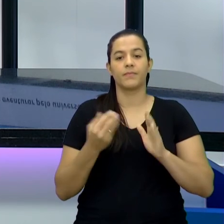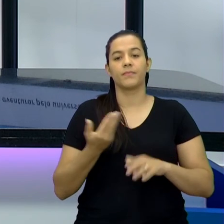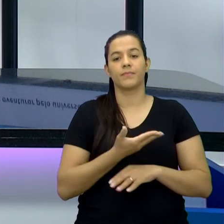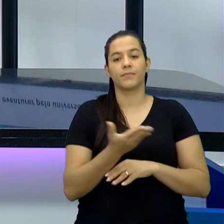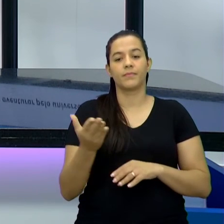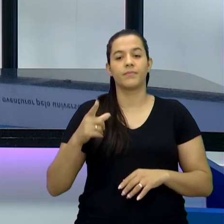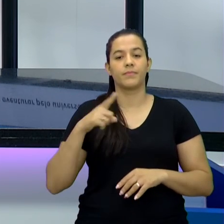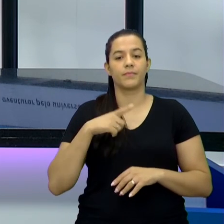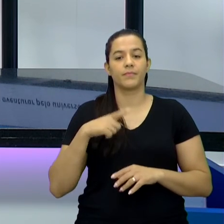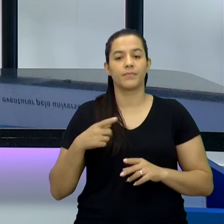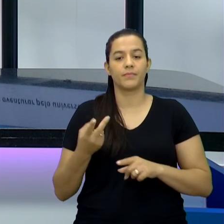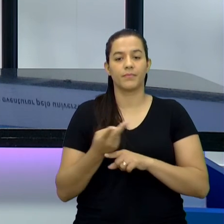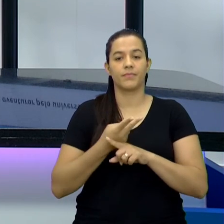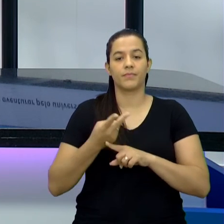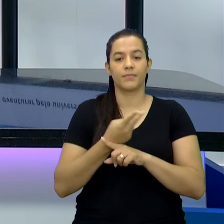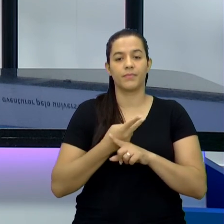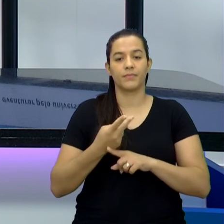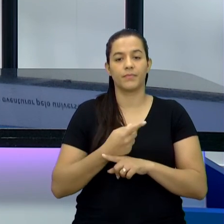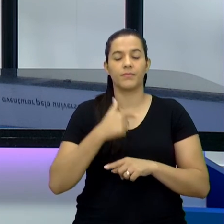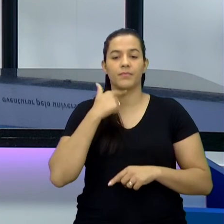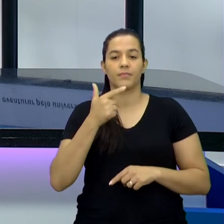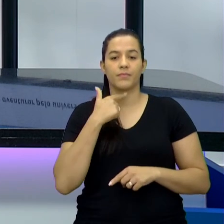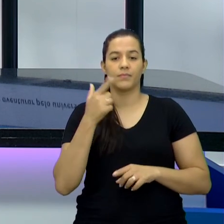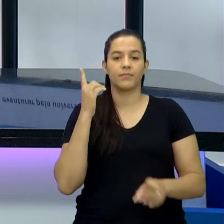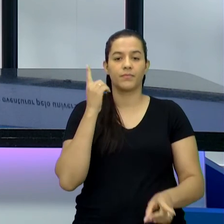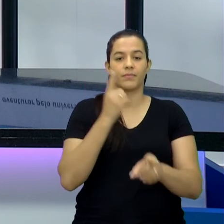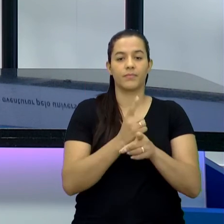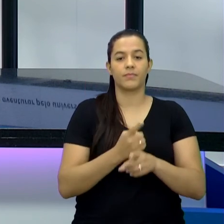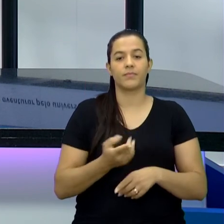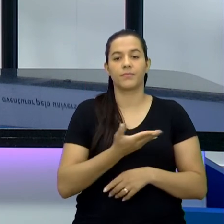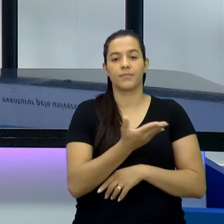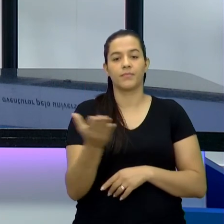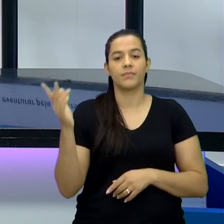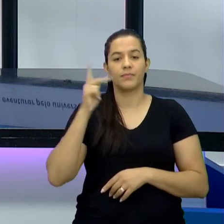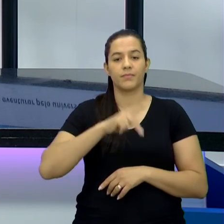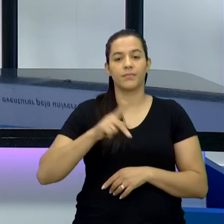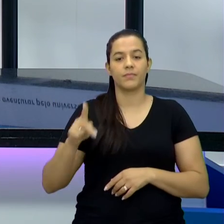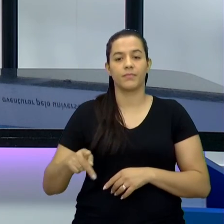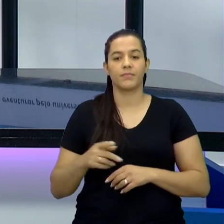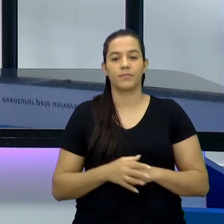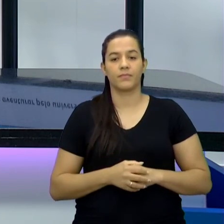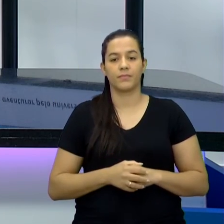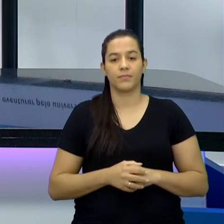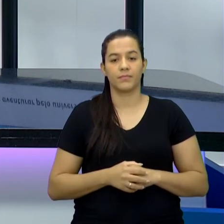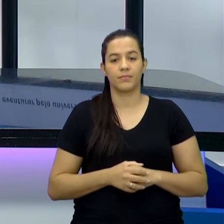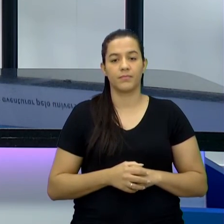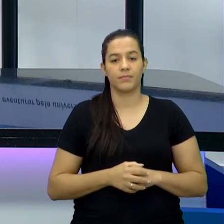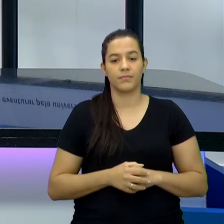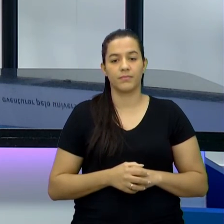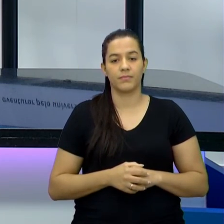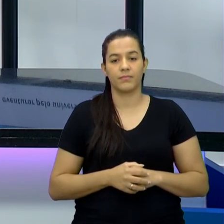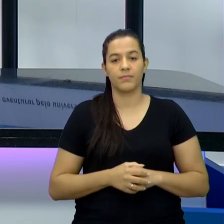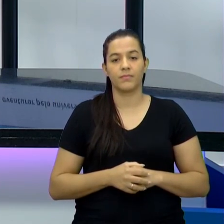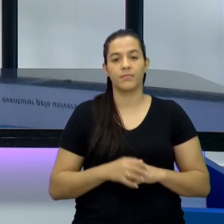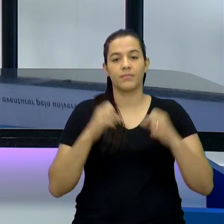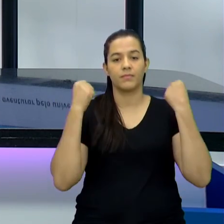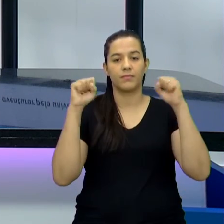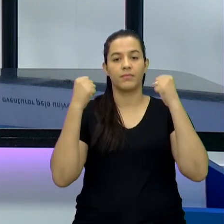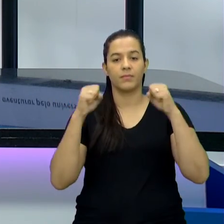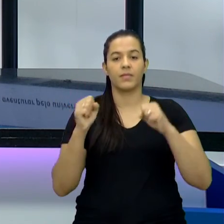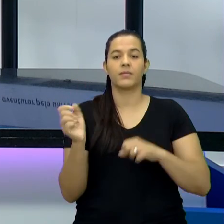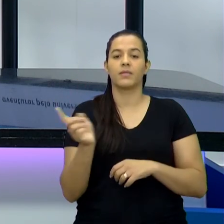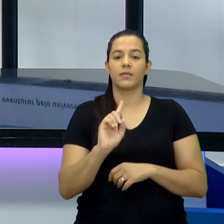bom? Mas eu tô buscando aqui e não encontrei. Mas professora, lembrando, ela não é professora de educação